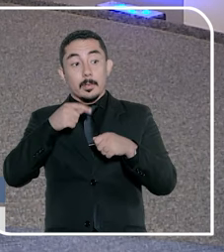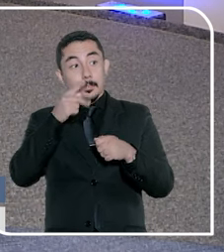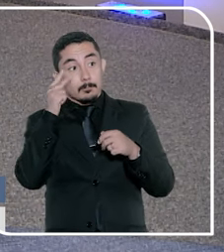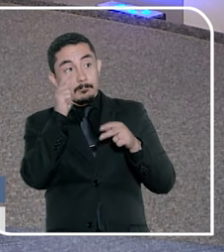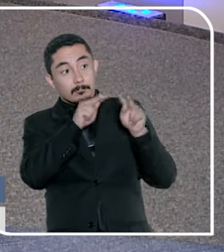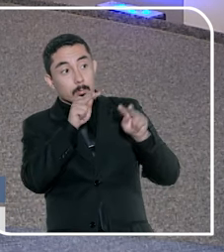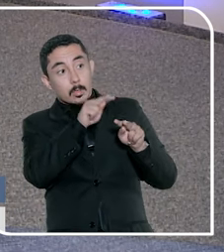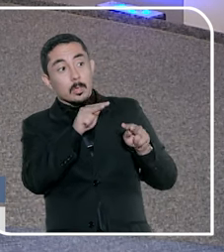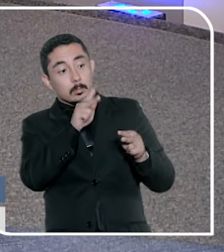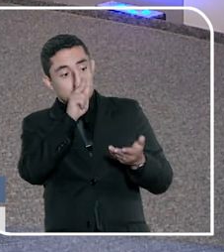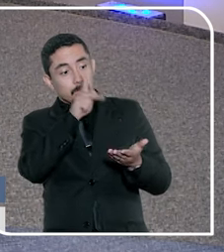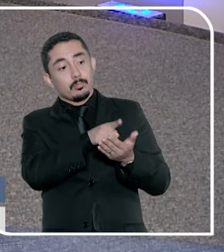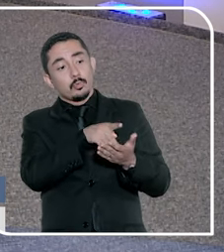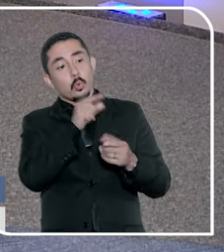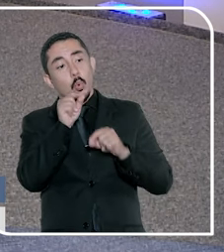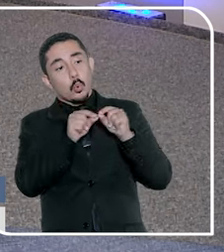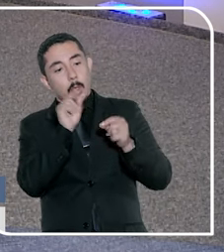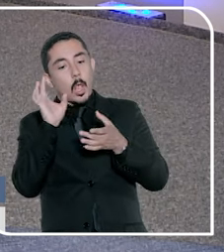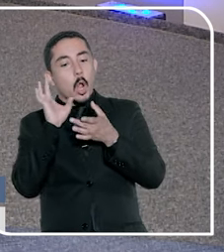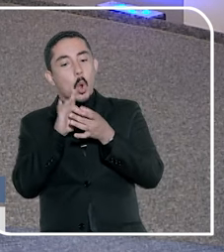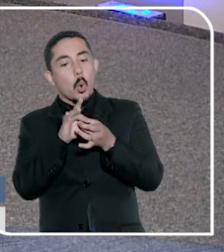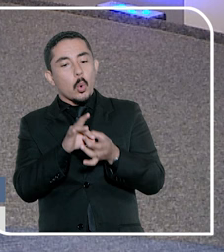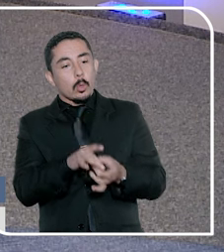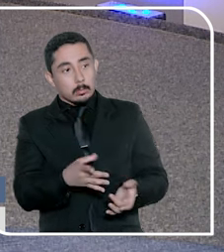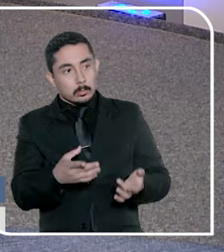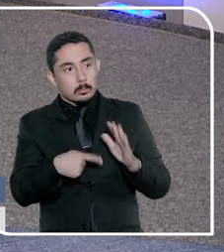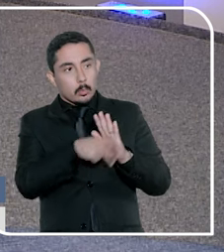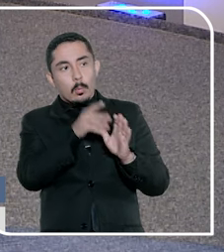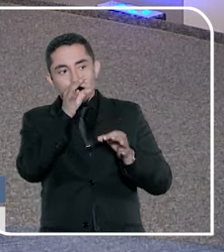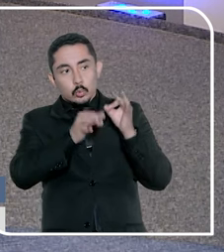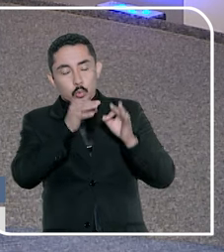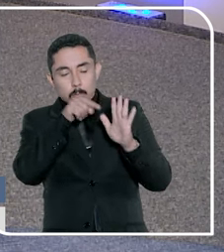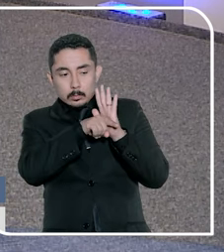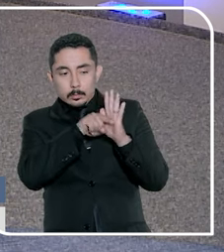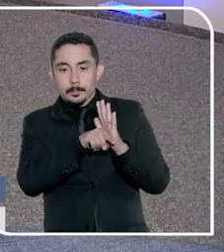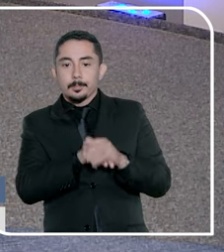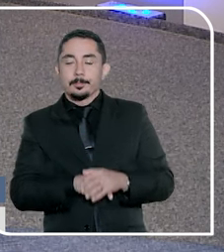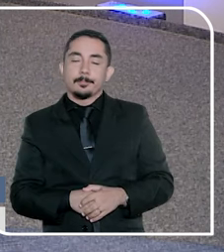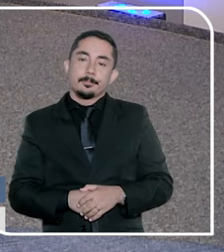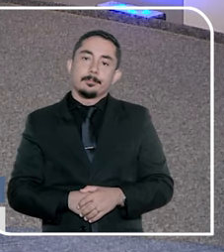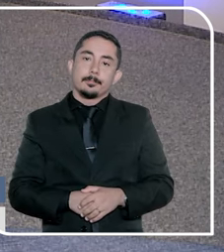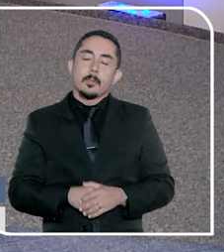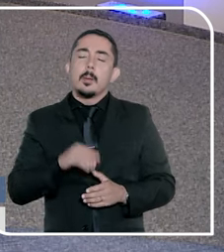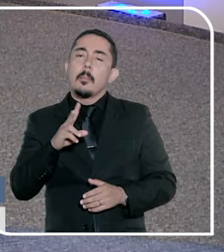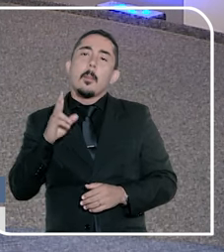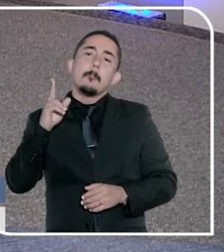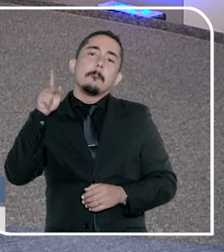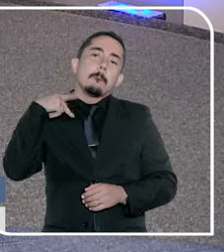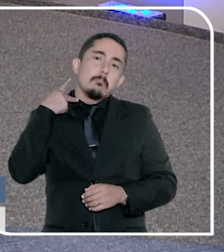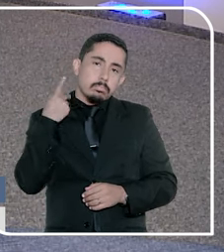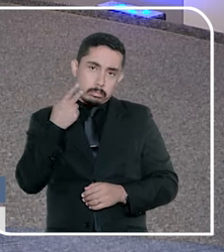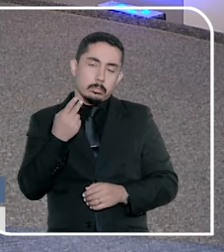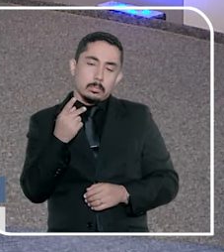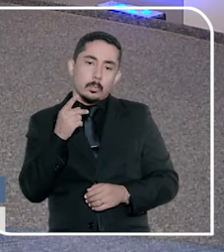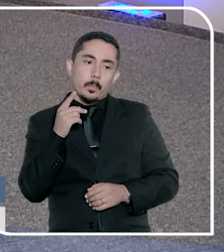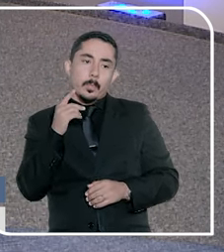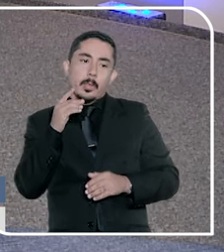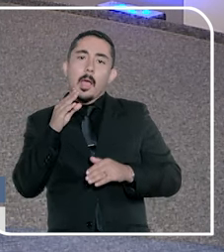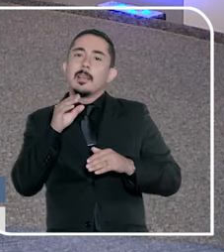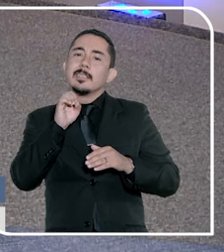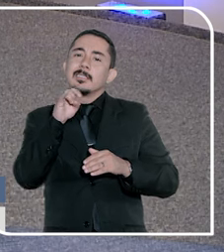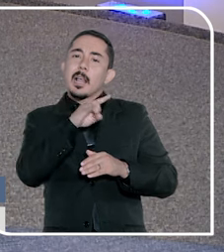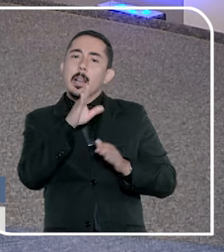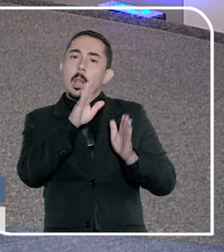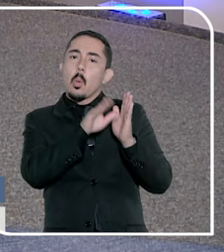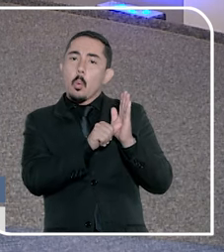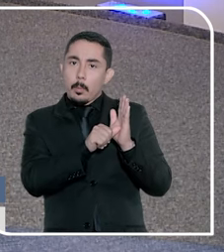contexto do caso concreto pelo magistrado eh procurador Andrés eh no caso ainda de furto se quem